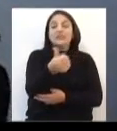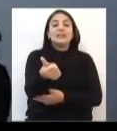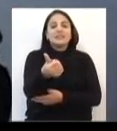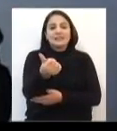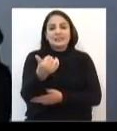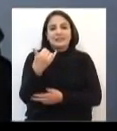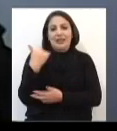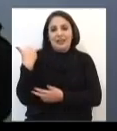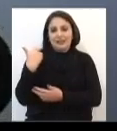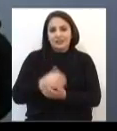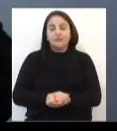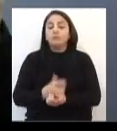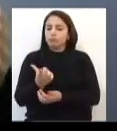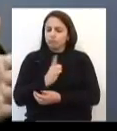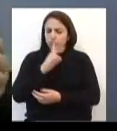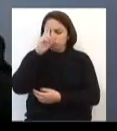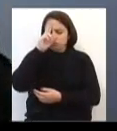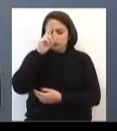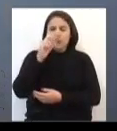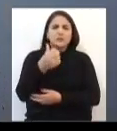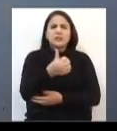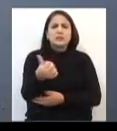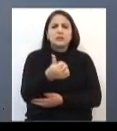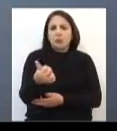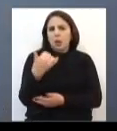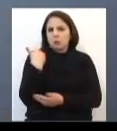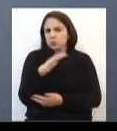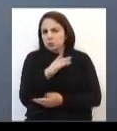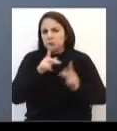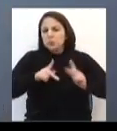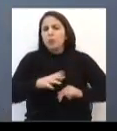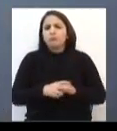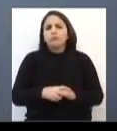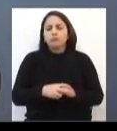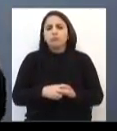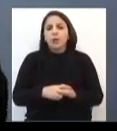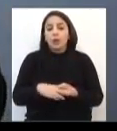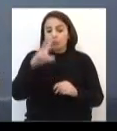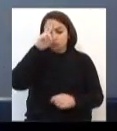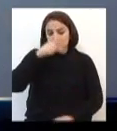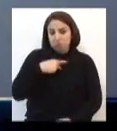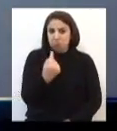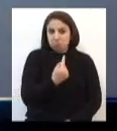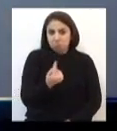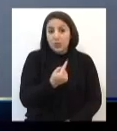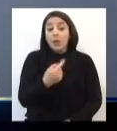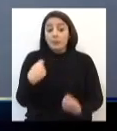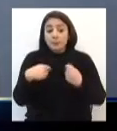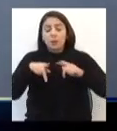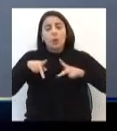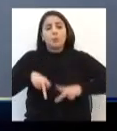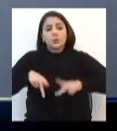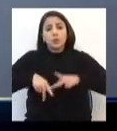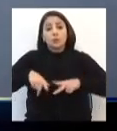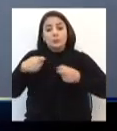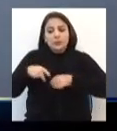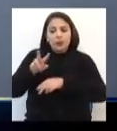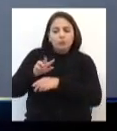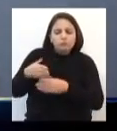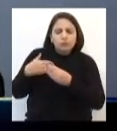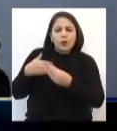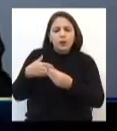66 anos, tem uma semidependência, precisa que alguém fique não lhe vigiando, mas